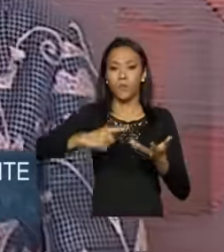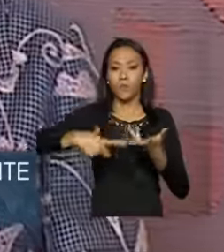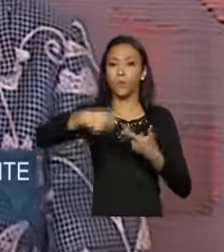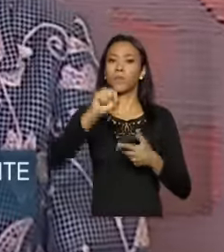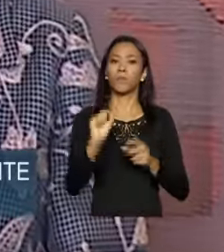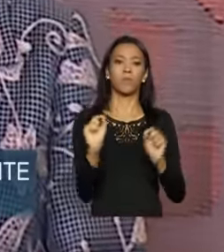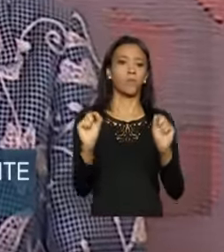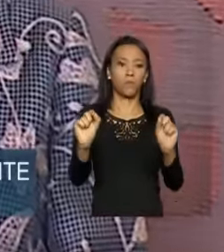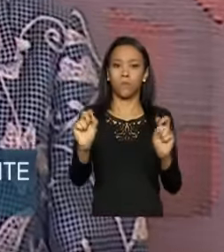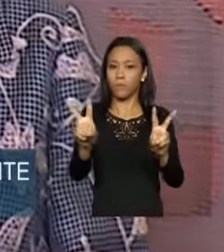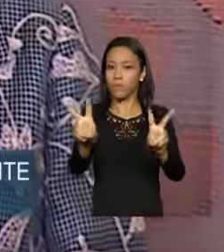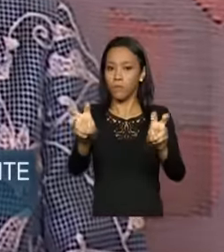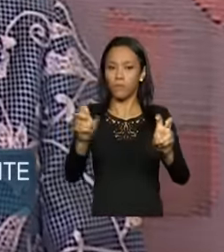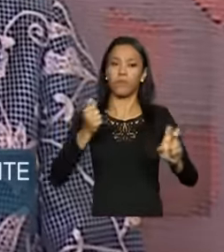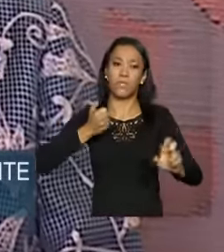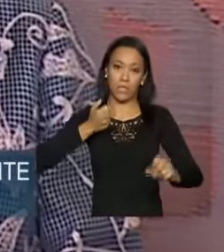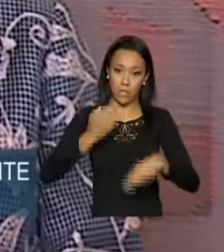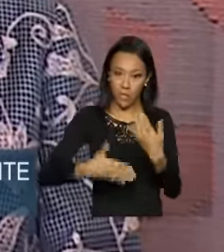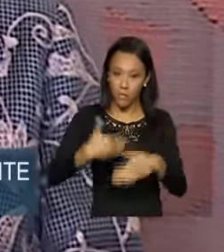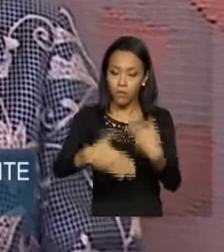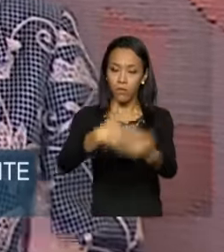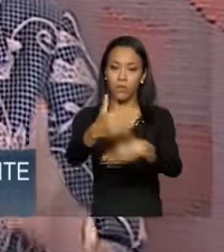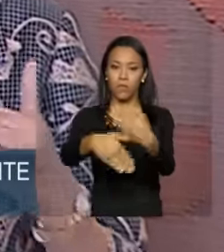o desenvolvimento